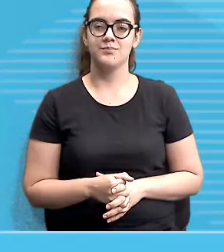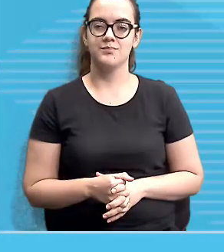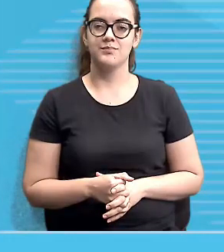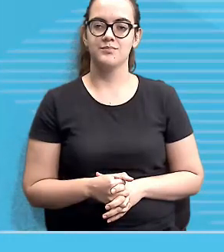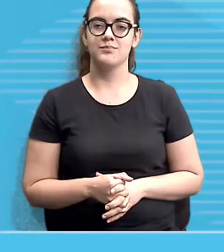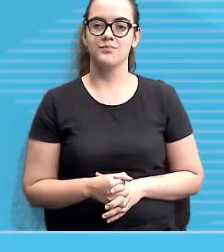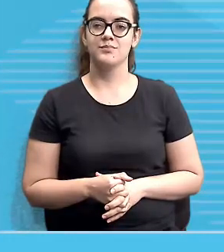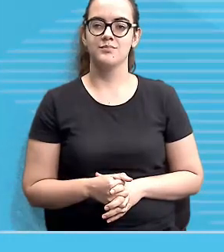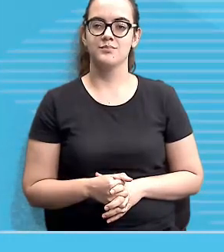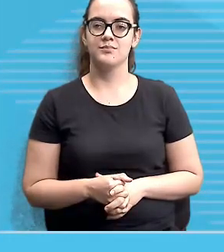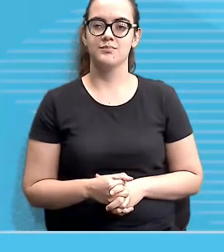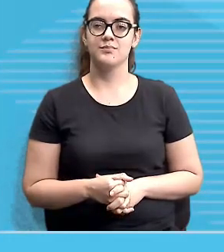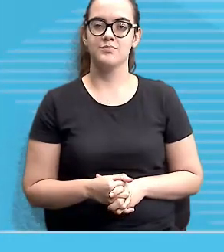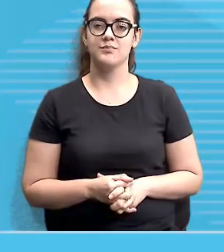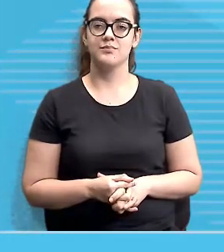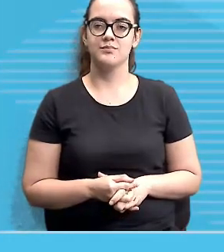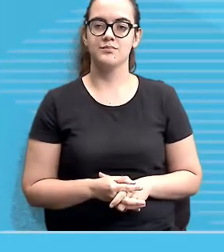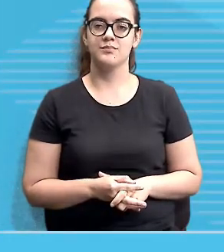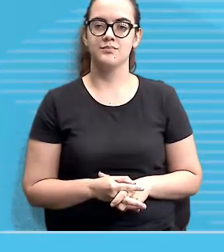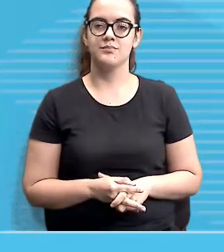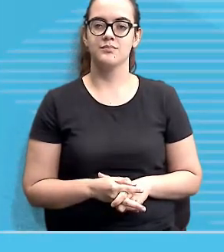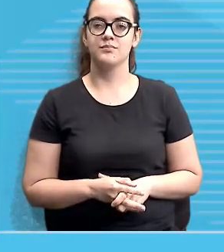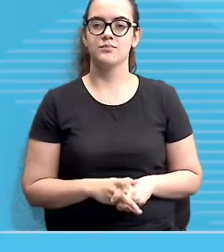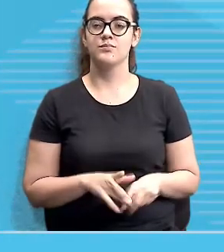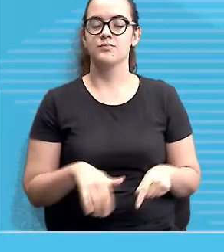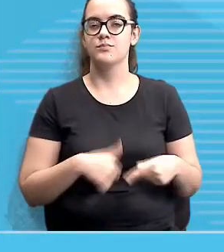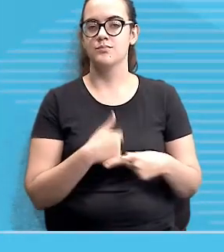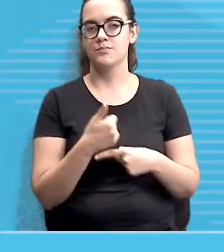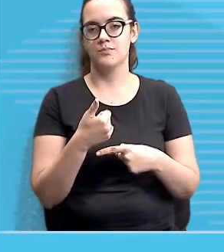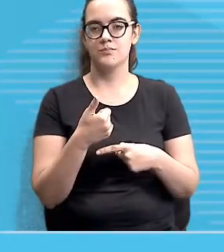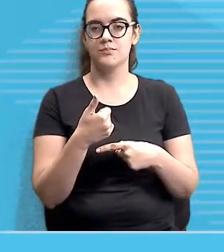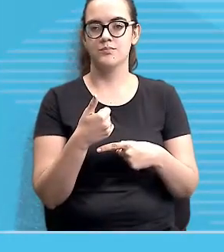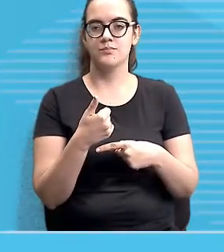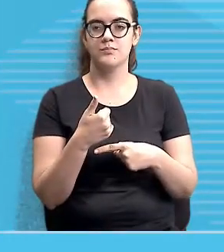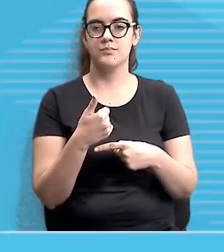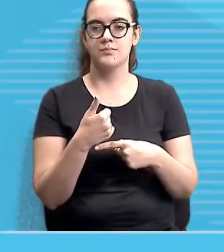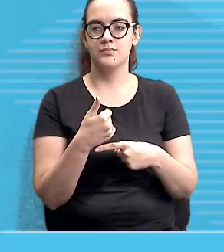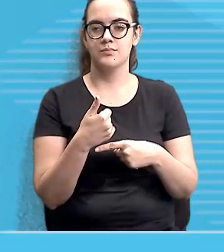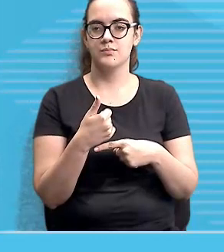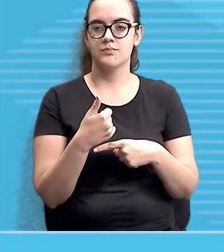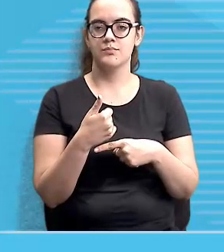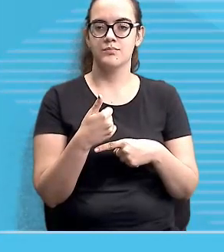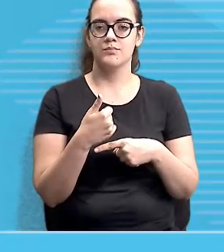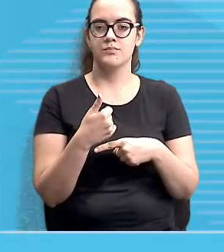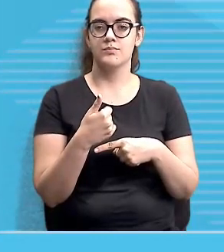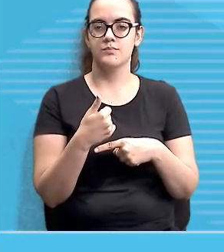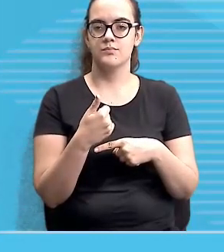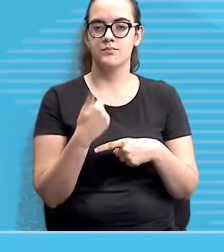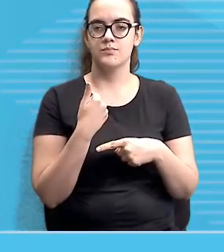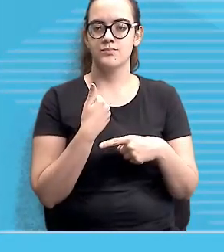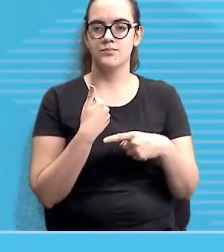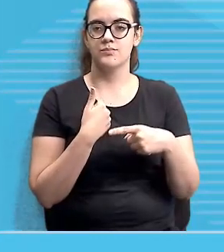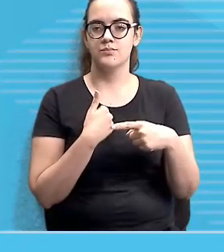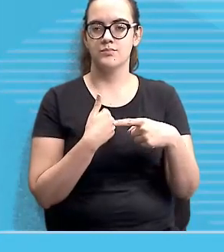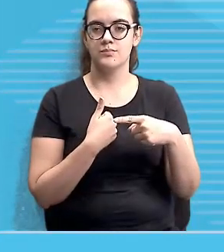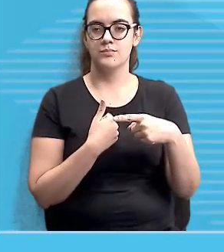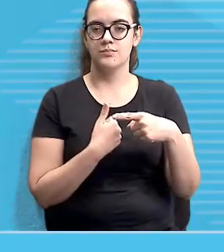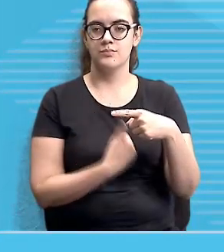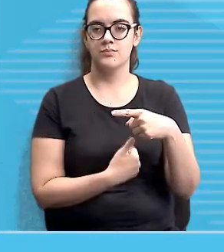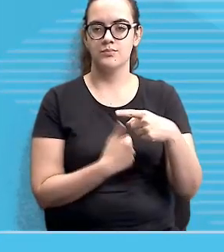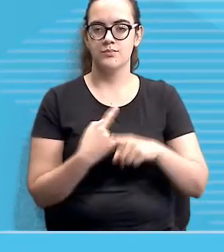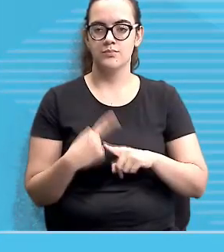então um é sobre é um vezes